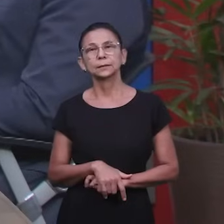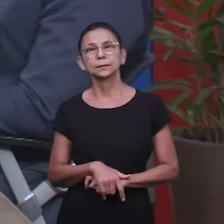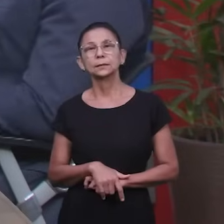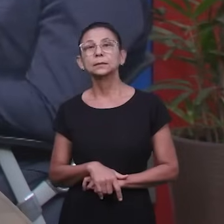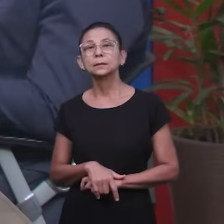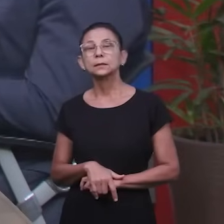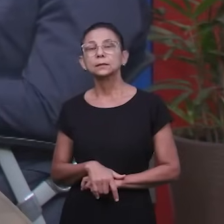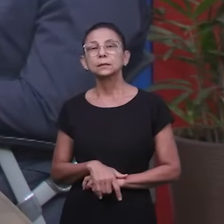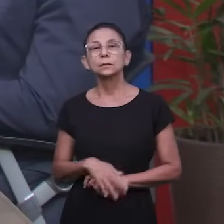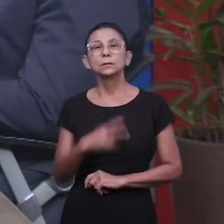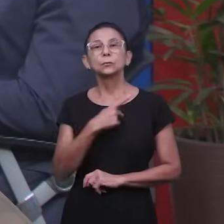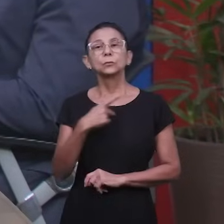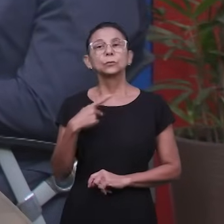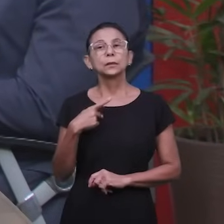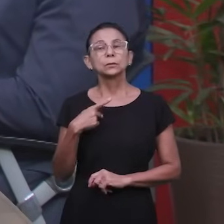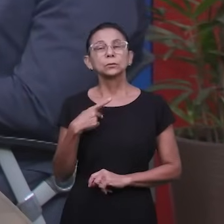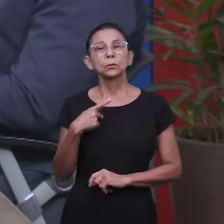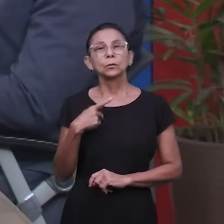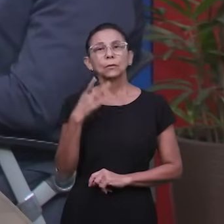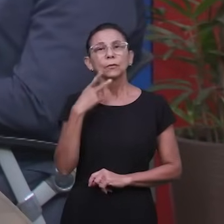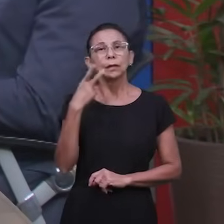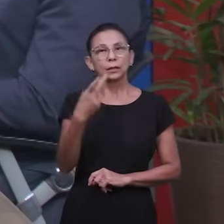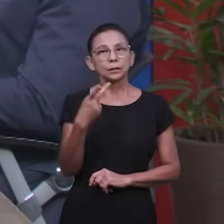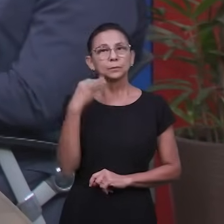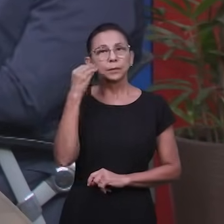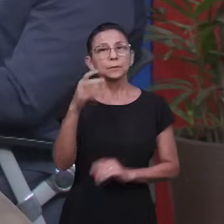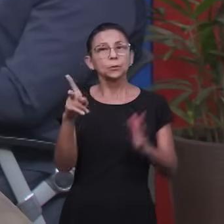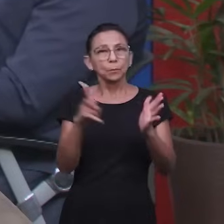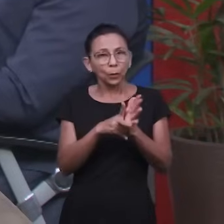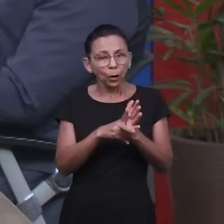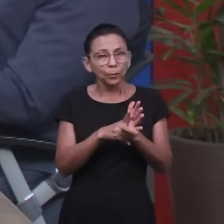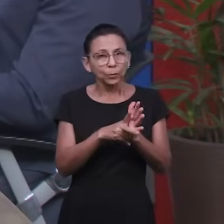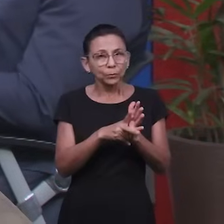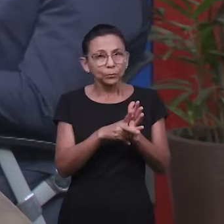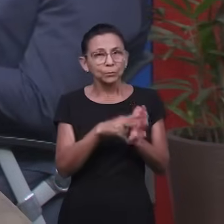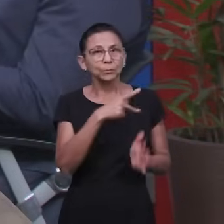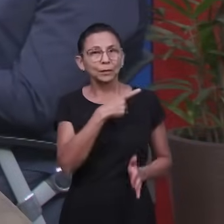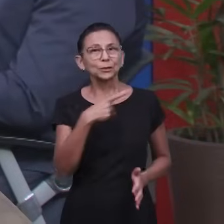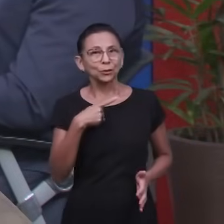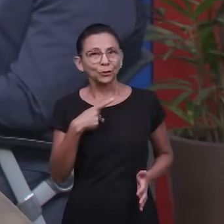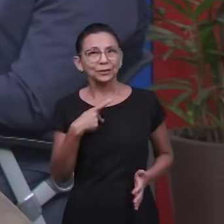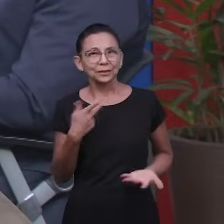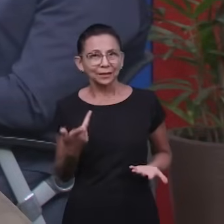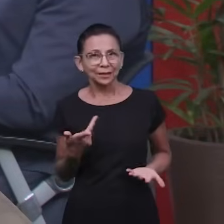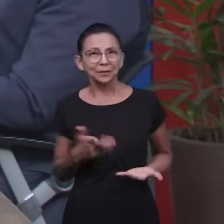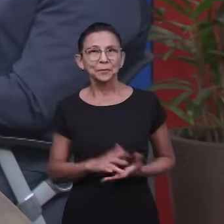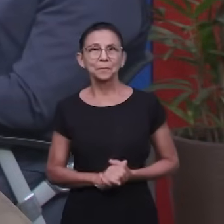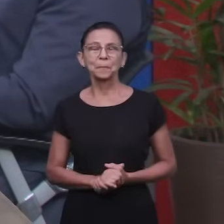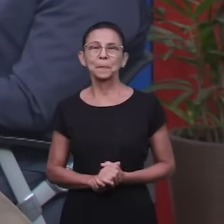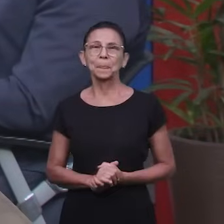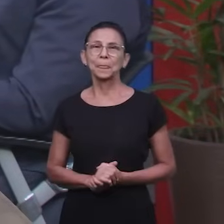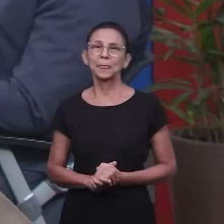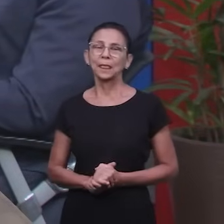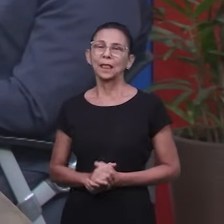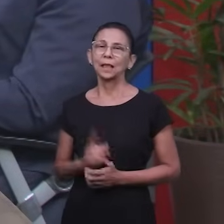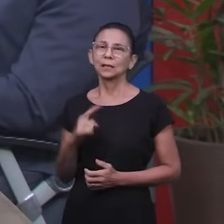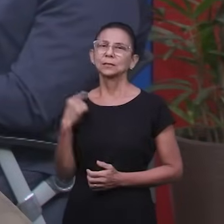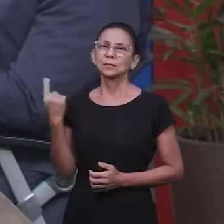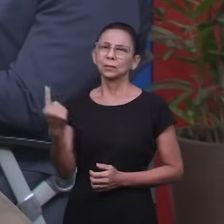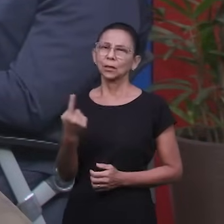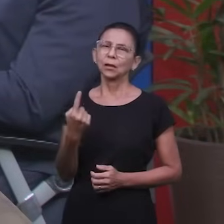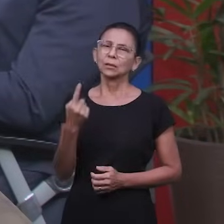que nós temos a nossa caminhada e muitas vezes nos deparamos com situações dentro das